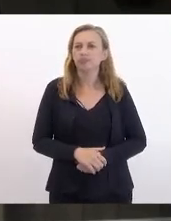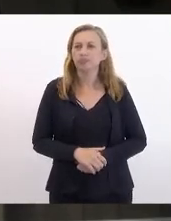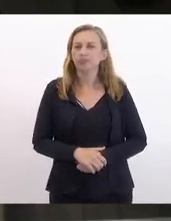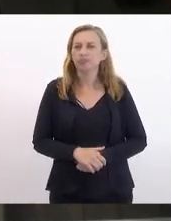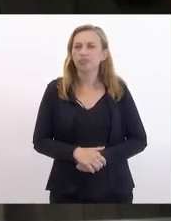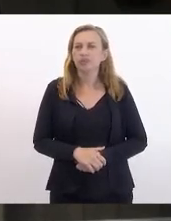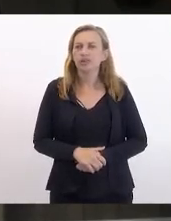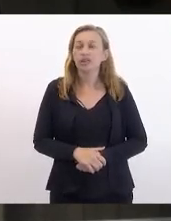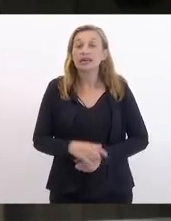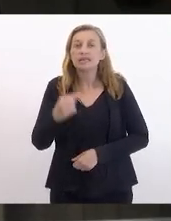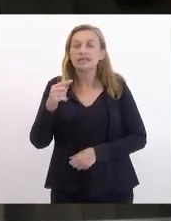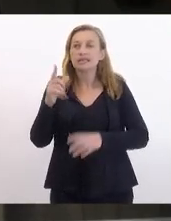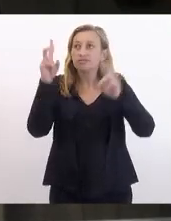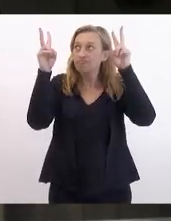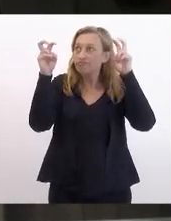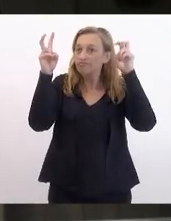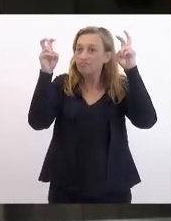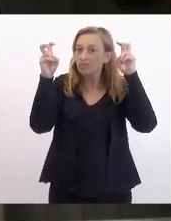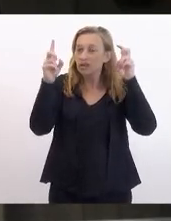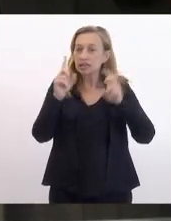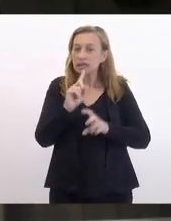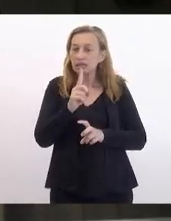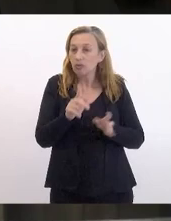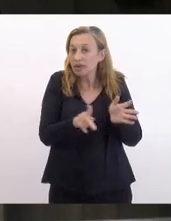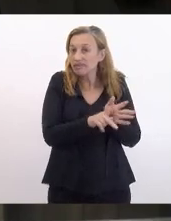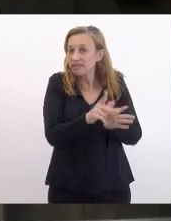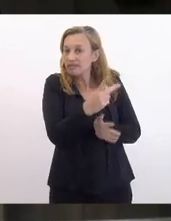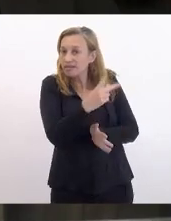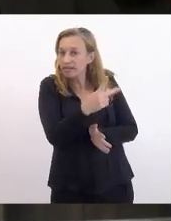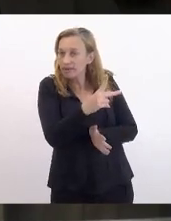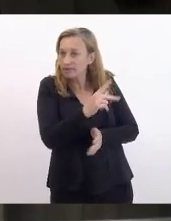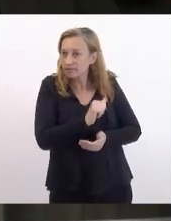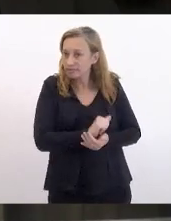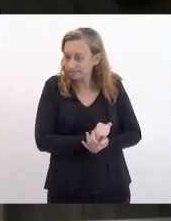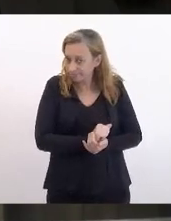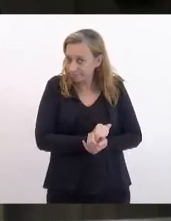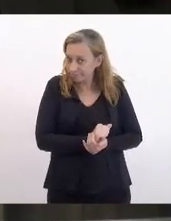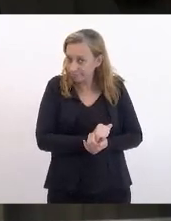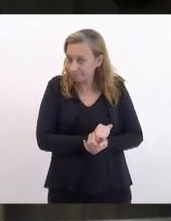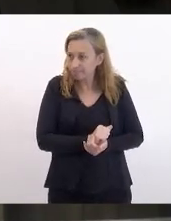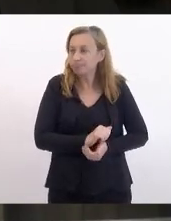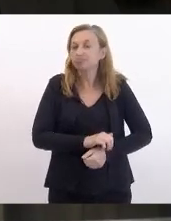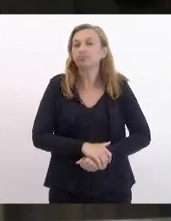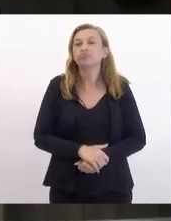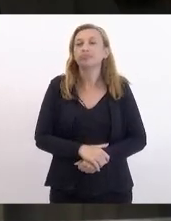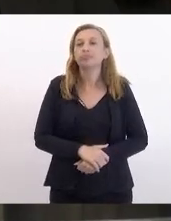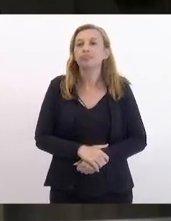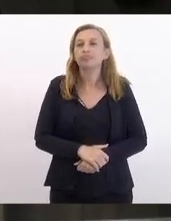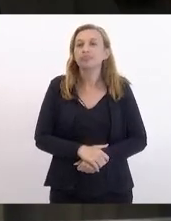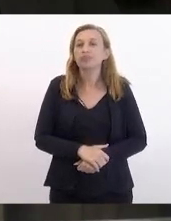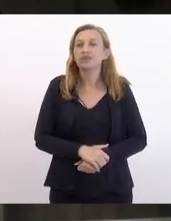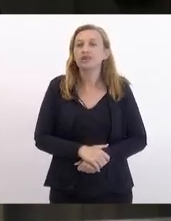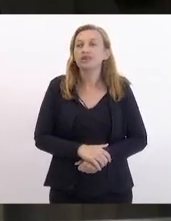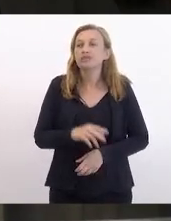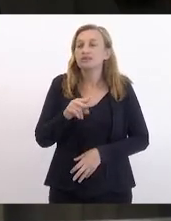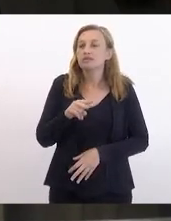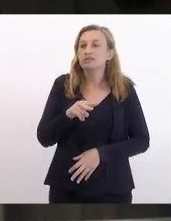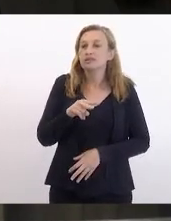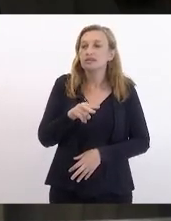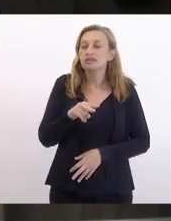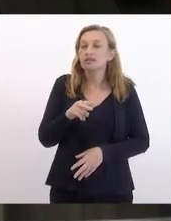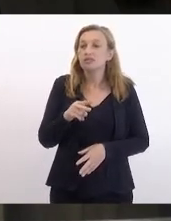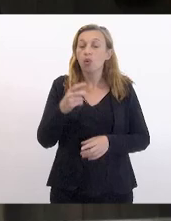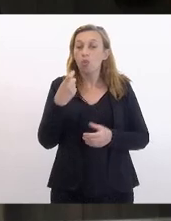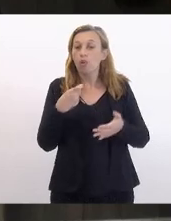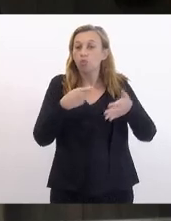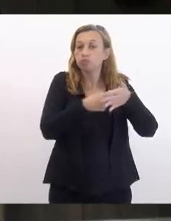é sobre este tema que não é da sua alçada não é da sua pasta e se vai levar em conta